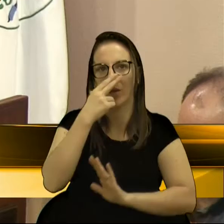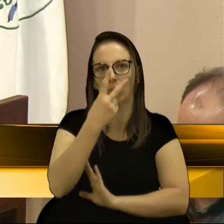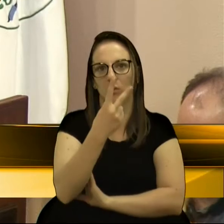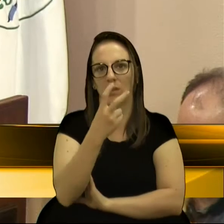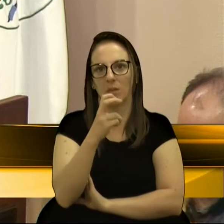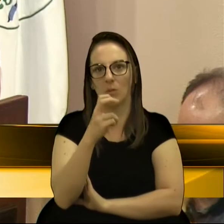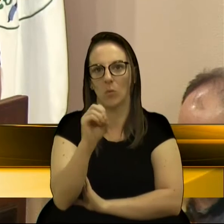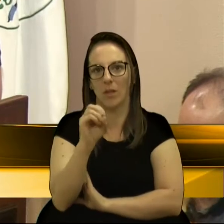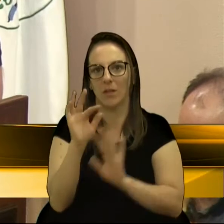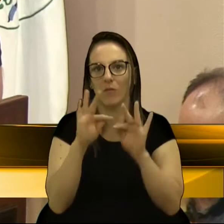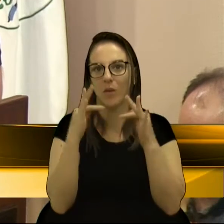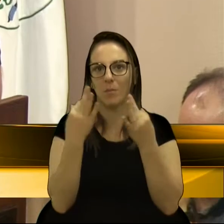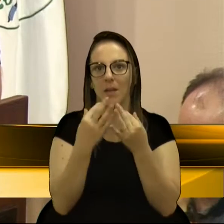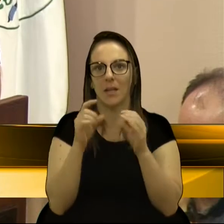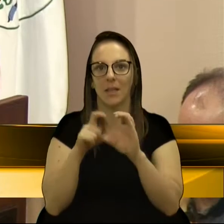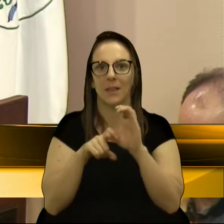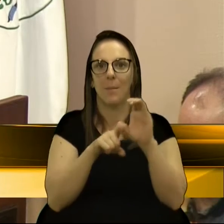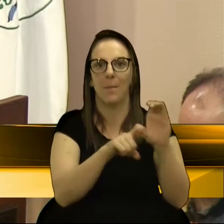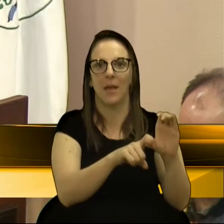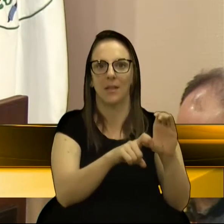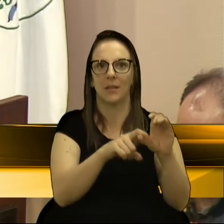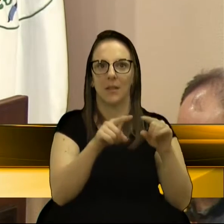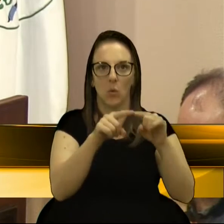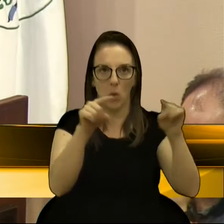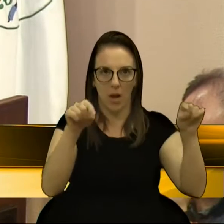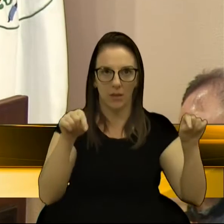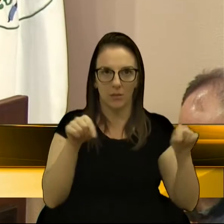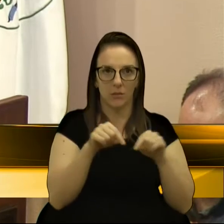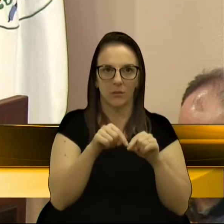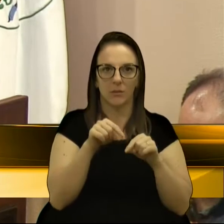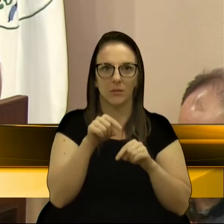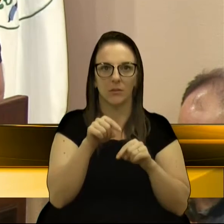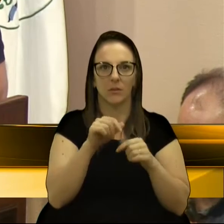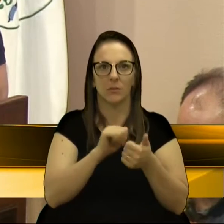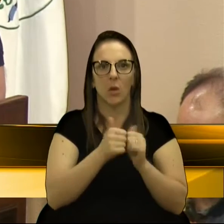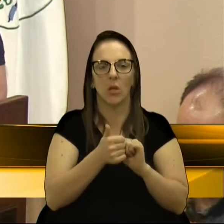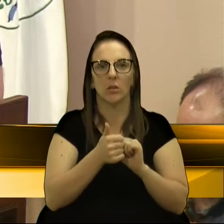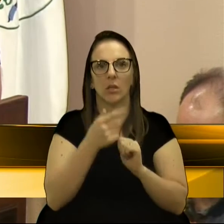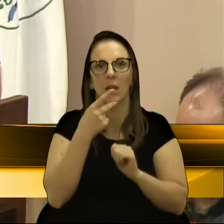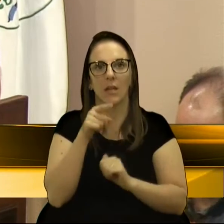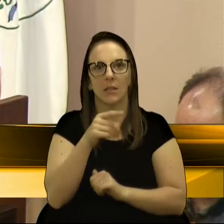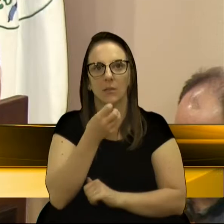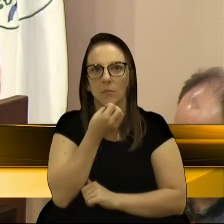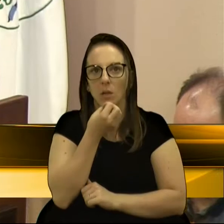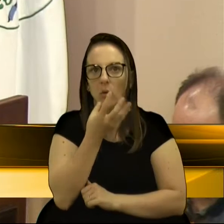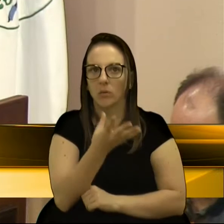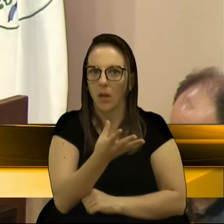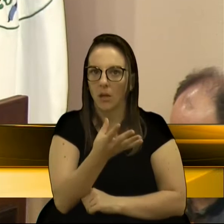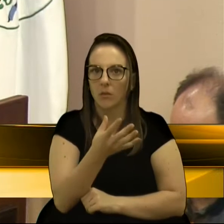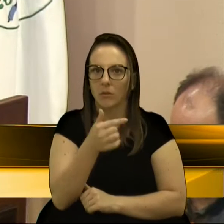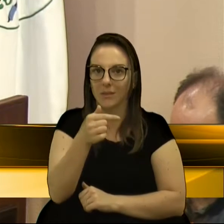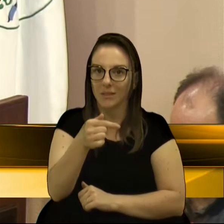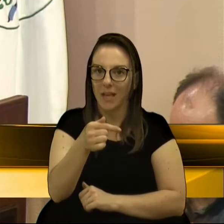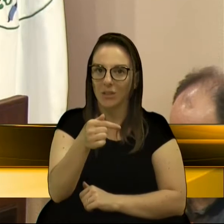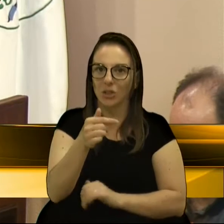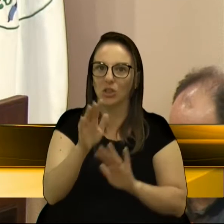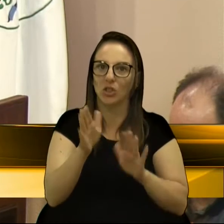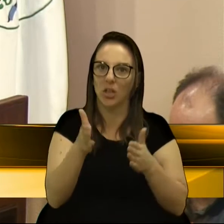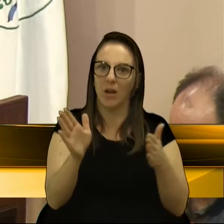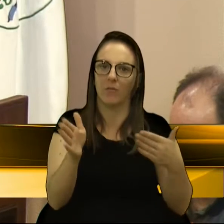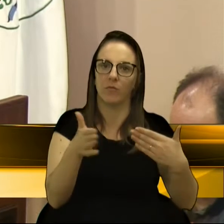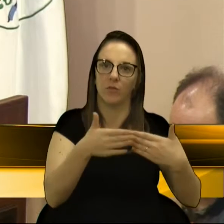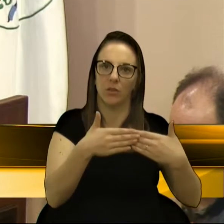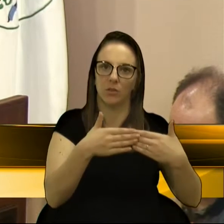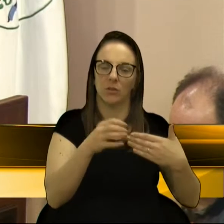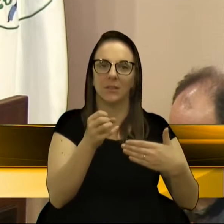esportivas. Então, eles me confidenciaram, caros vereadores, que 7 já quebraram. E se nada